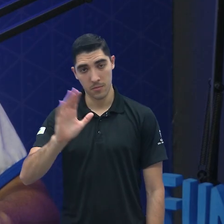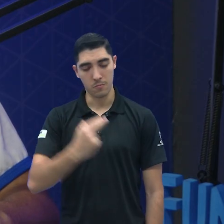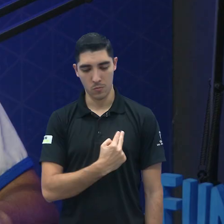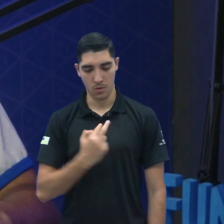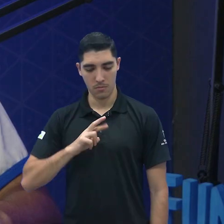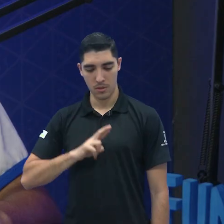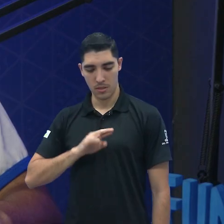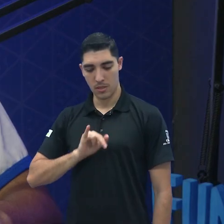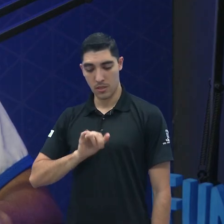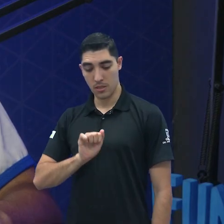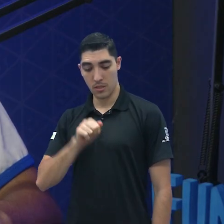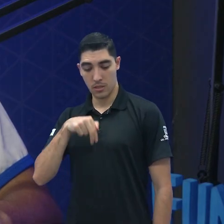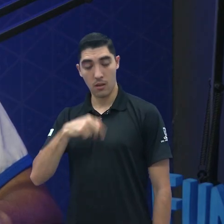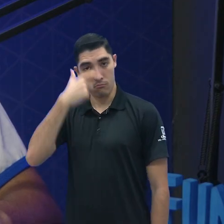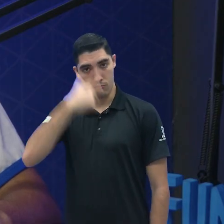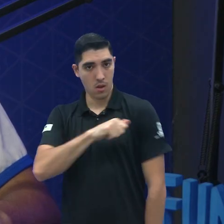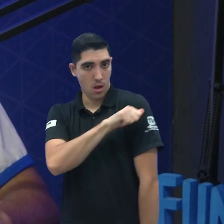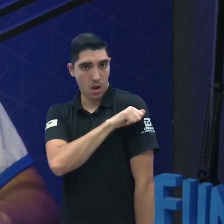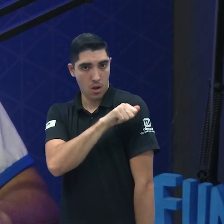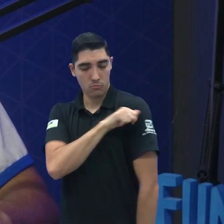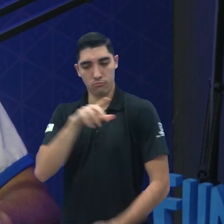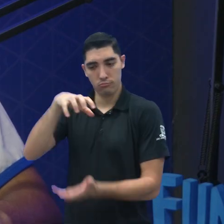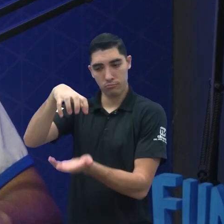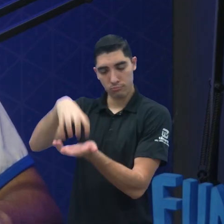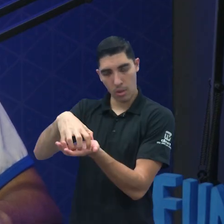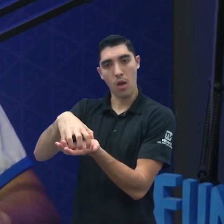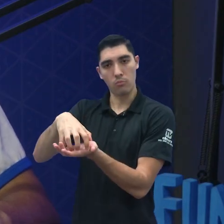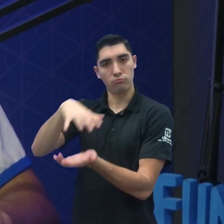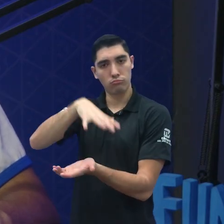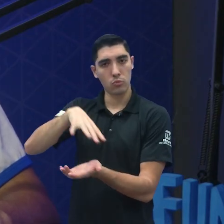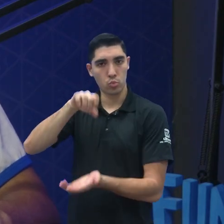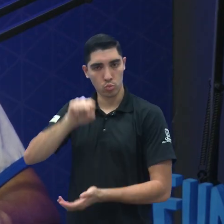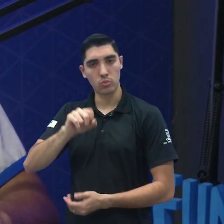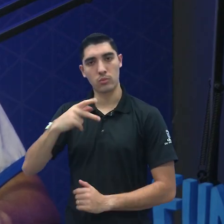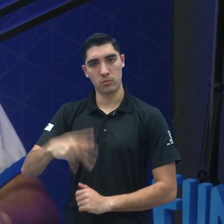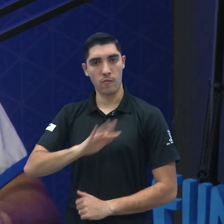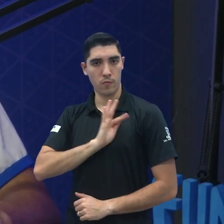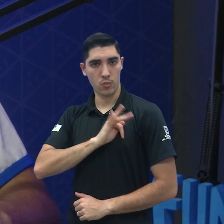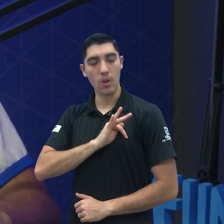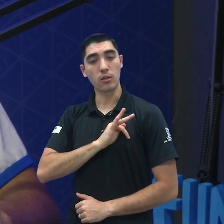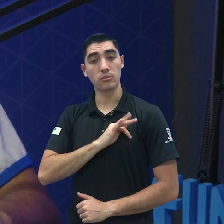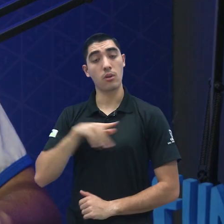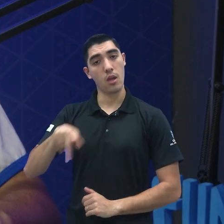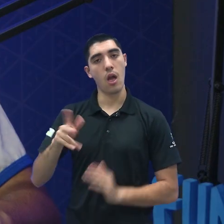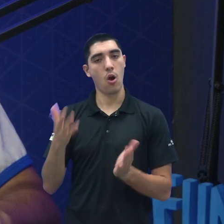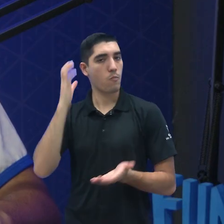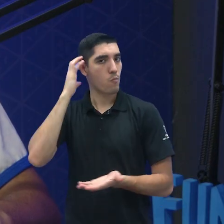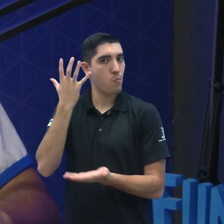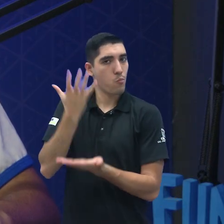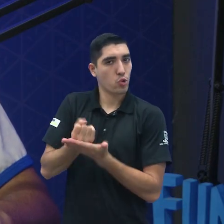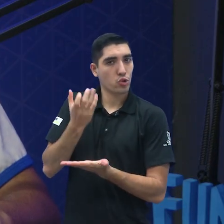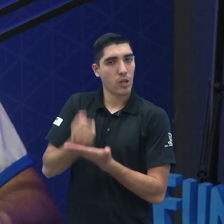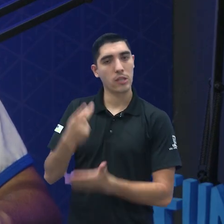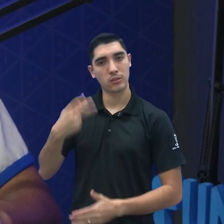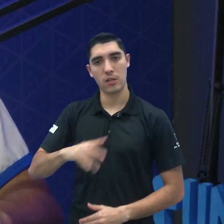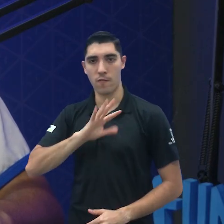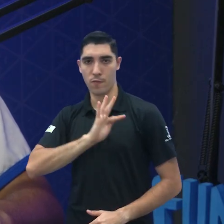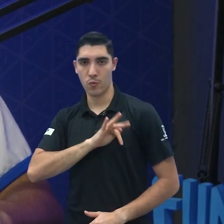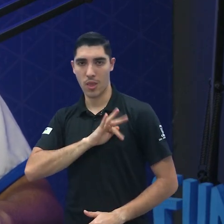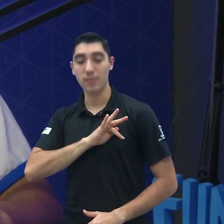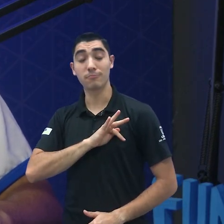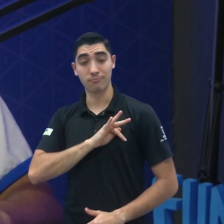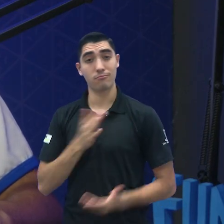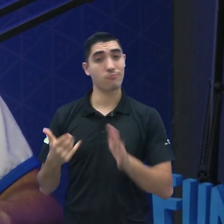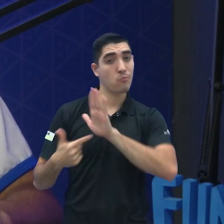Olá, meu nome é Rian, sou atendido do Centro de Inovação Sul da Fundais e está começando o Fundaiscast, o podcast da Fundais, onde a